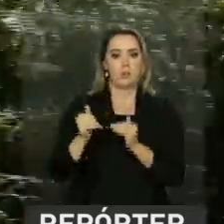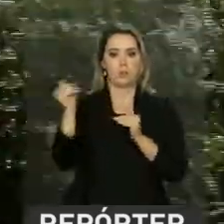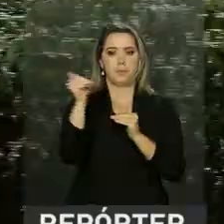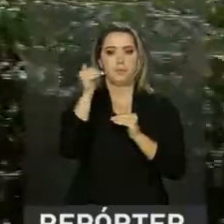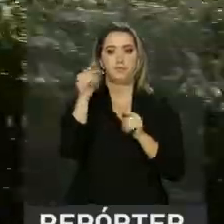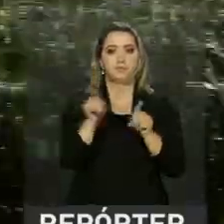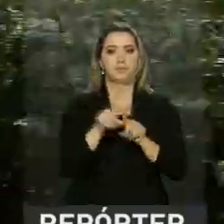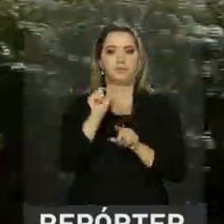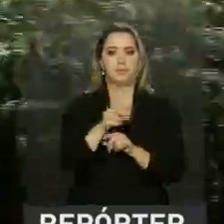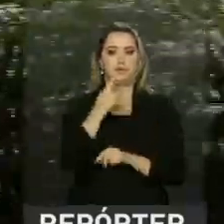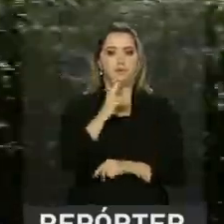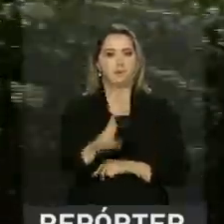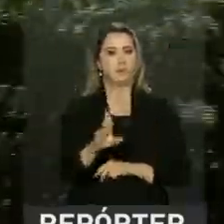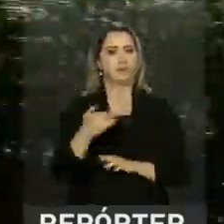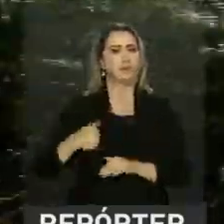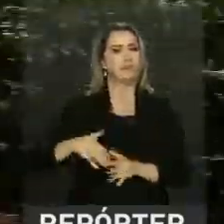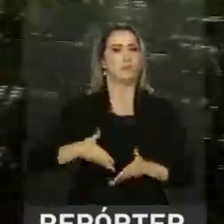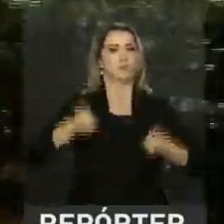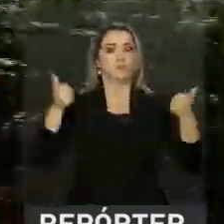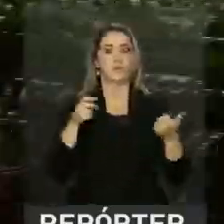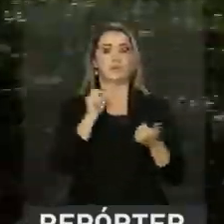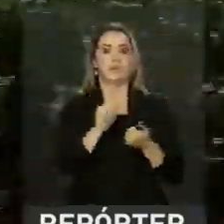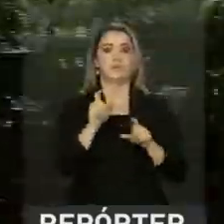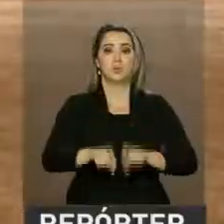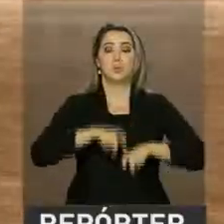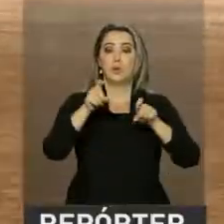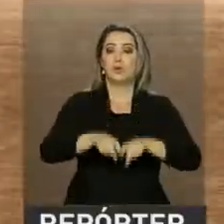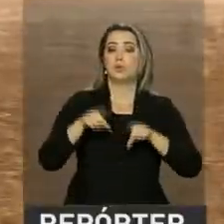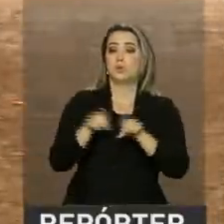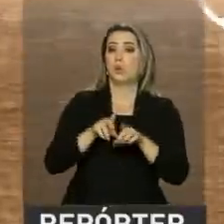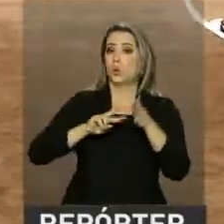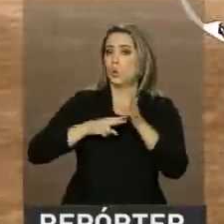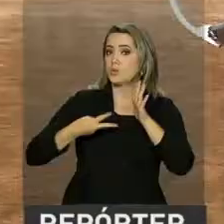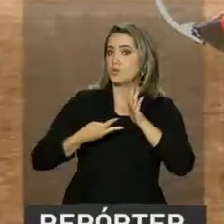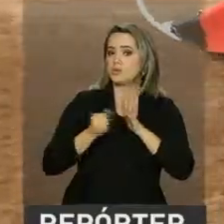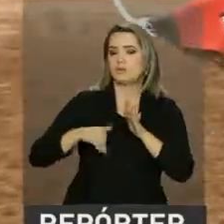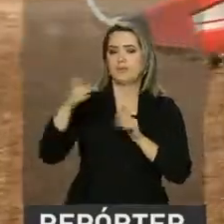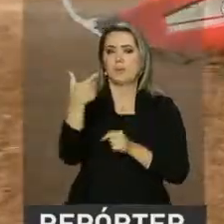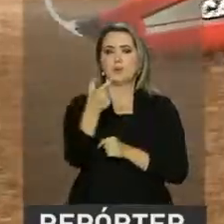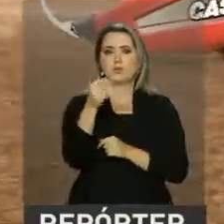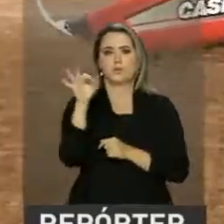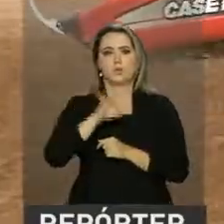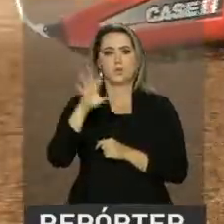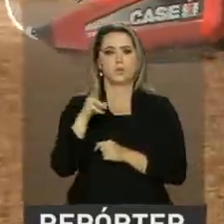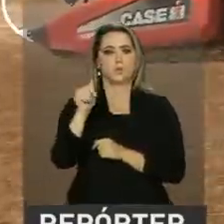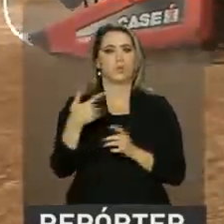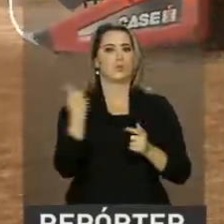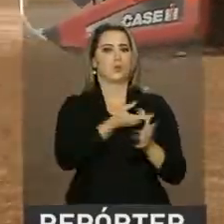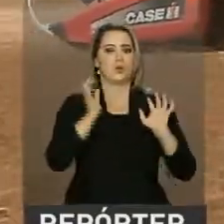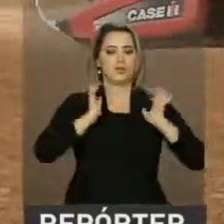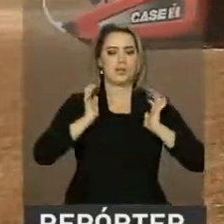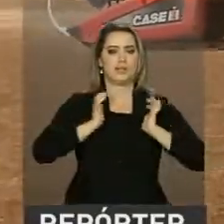deve contribuir para resultados ainda melhores. O agronegócio responde por mais de 20% de todos os bens